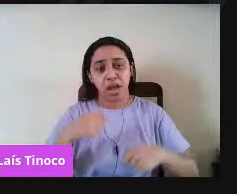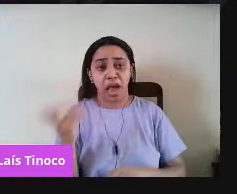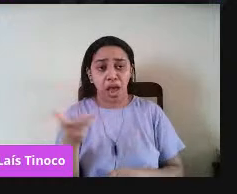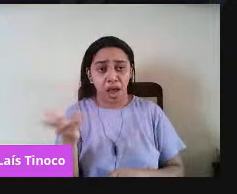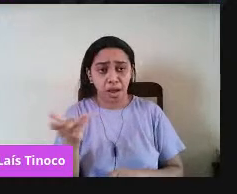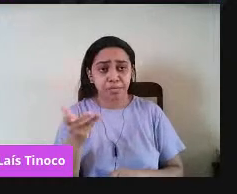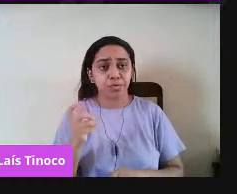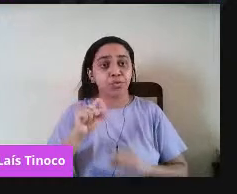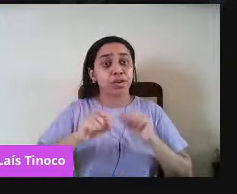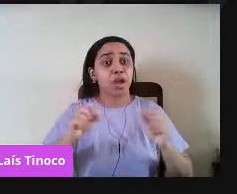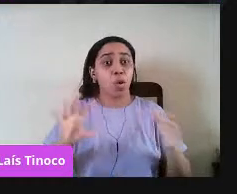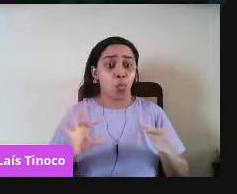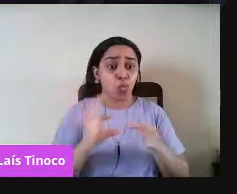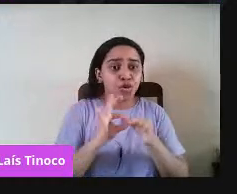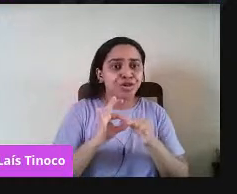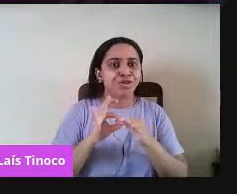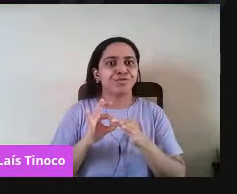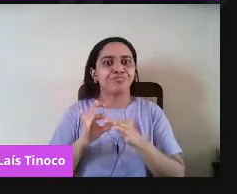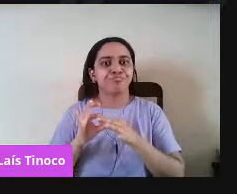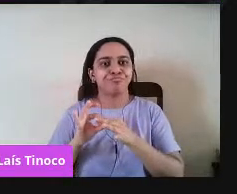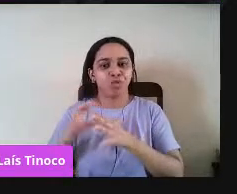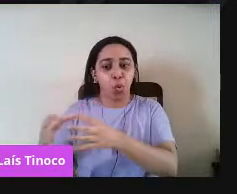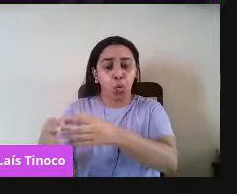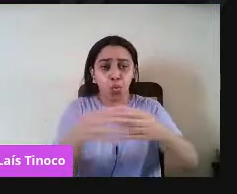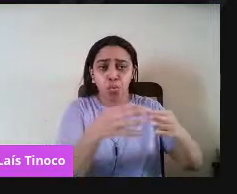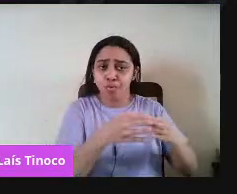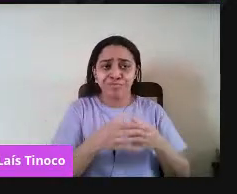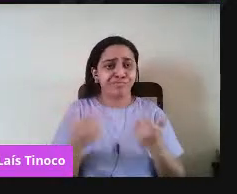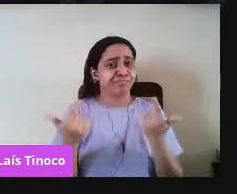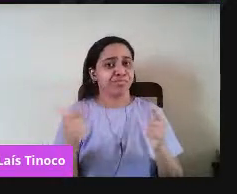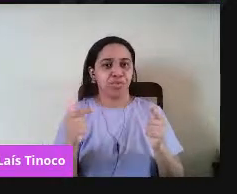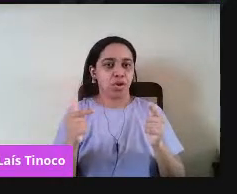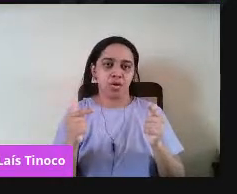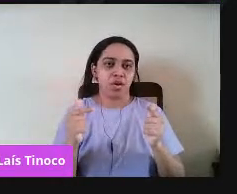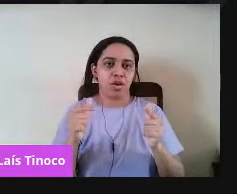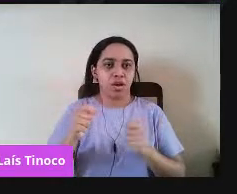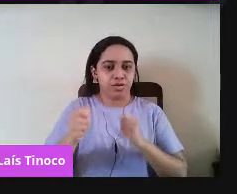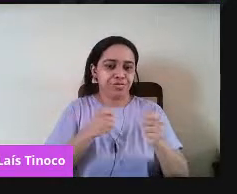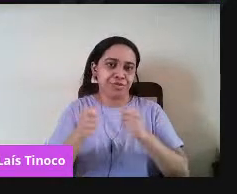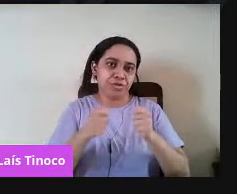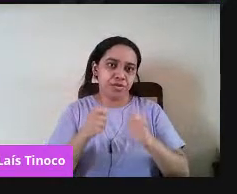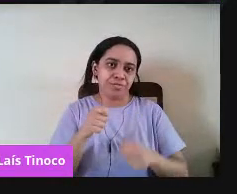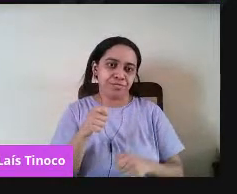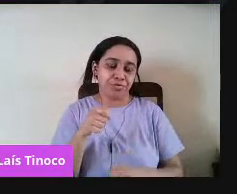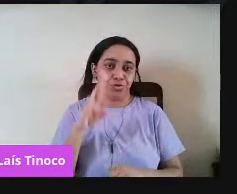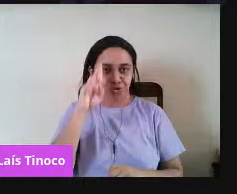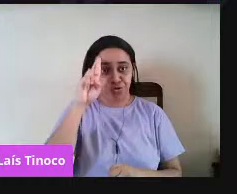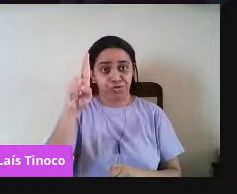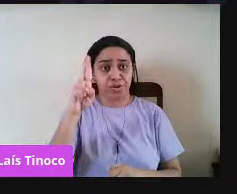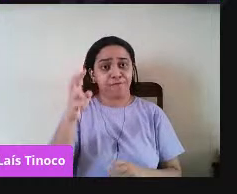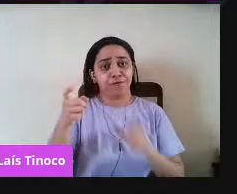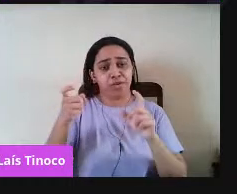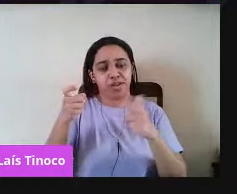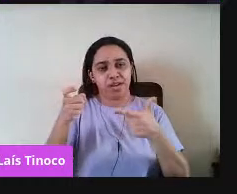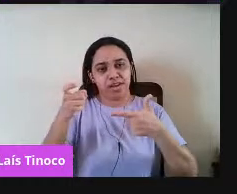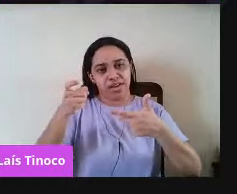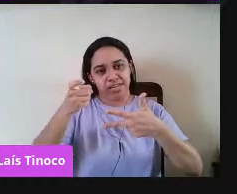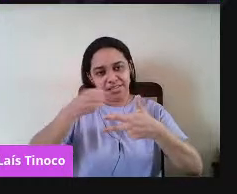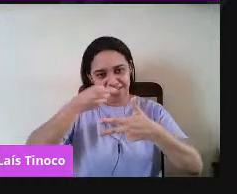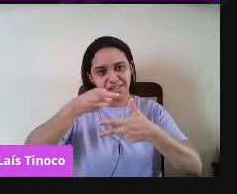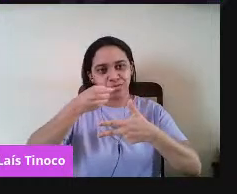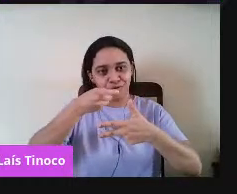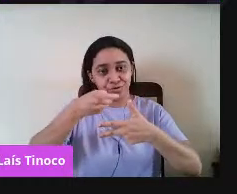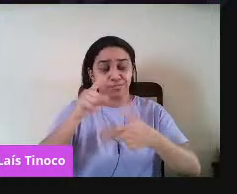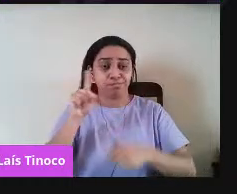esforços que não tem sido coordenada pelo chefe do executivo. E aí, esse exemplo é